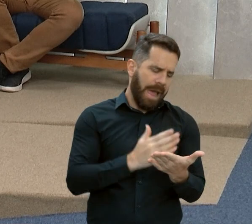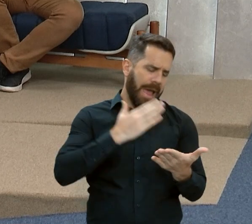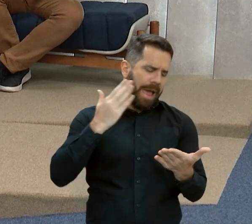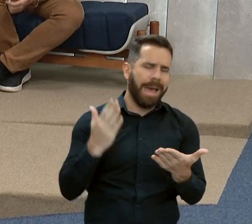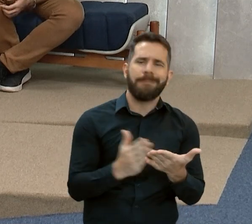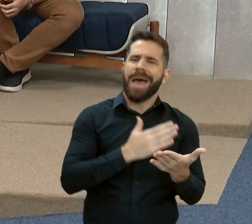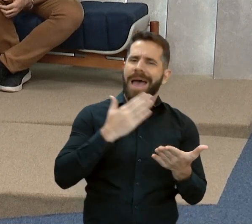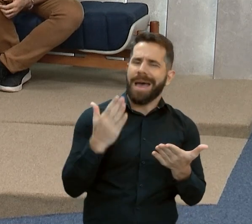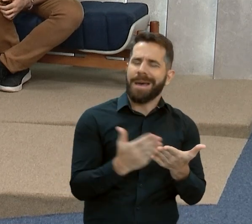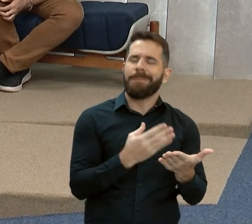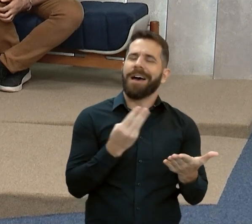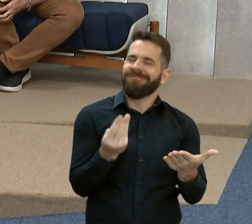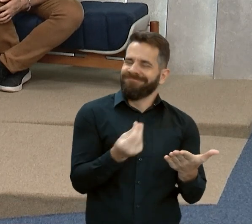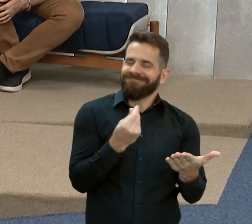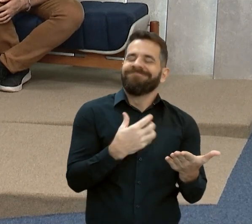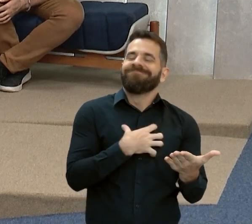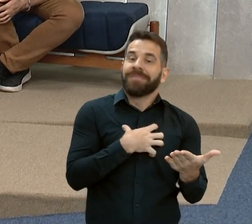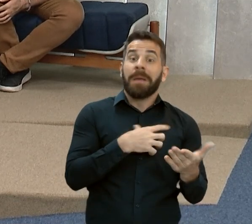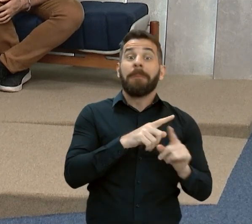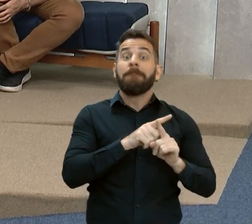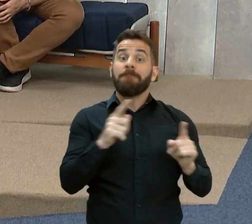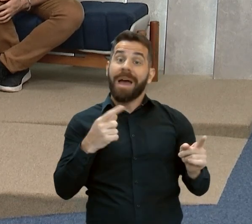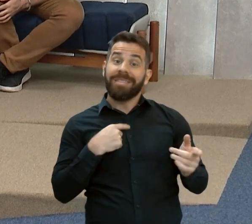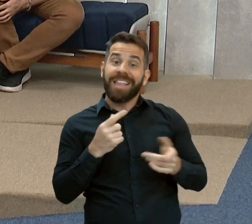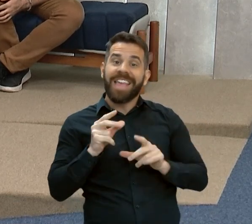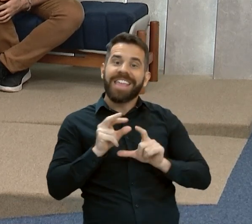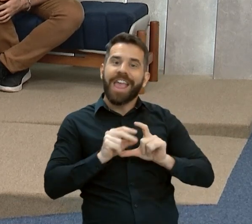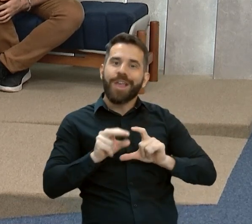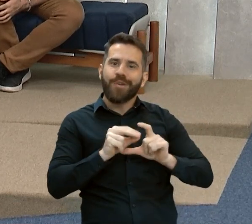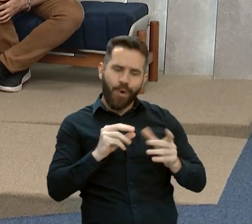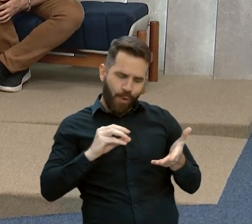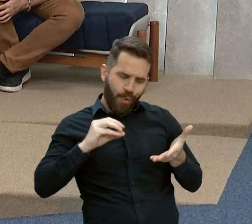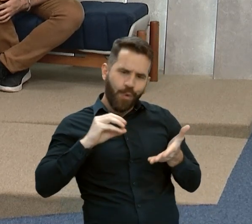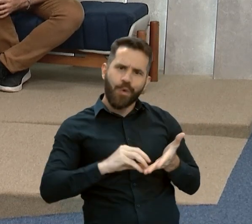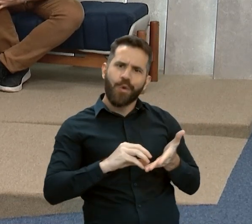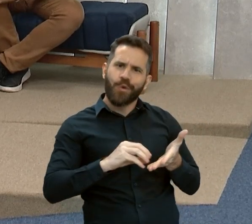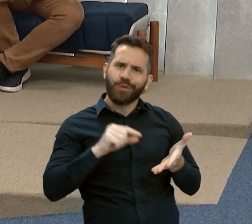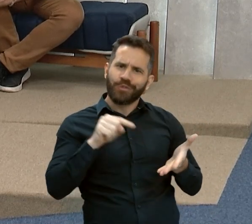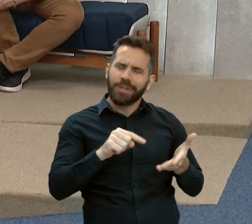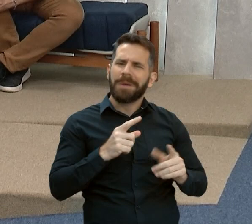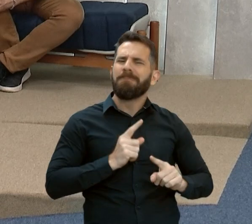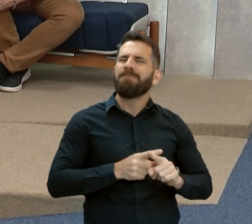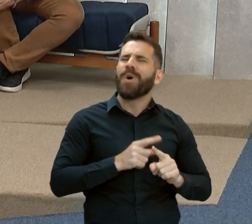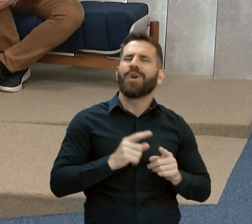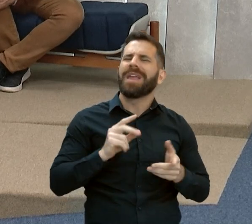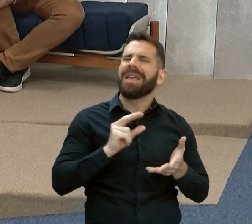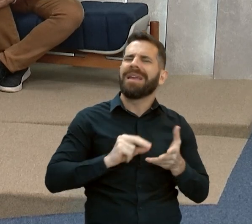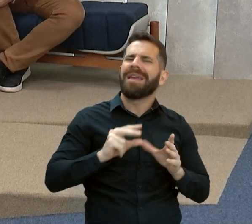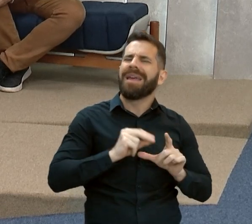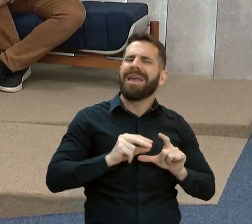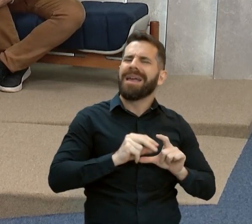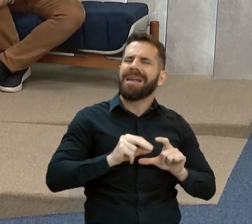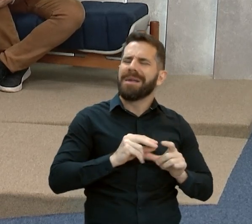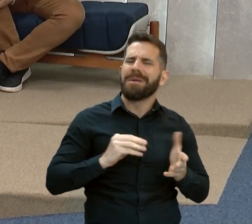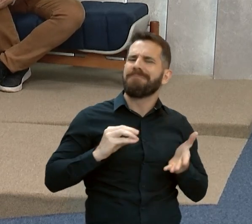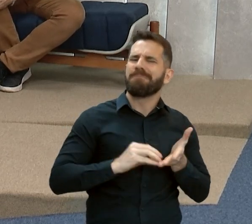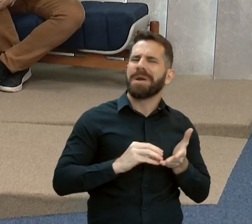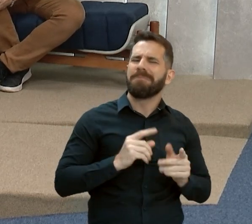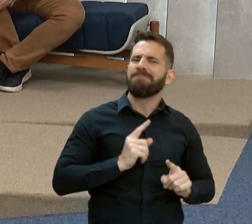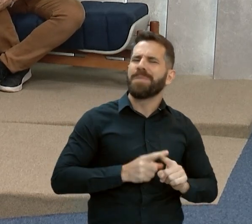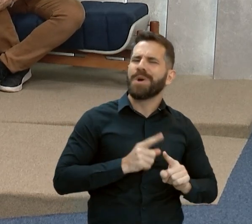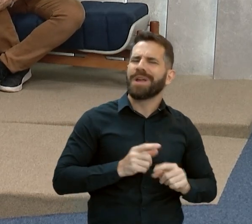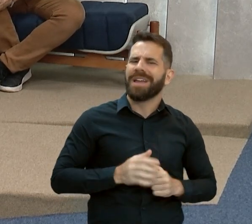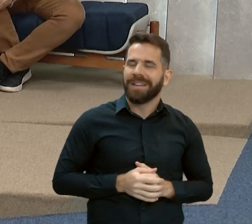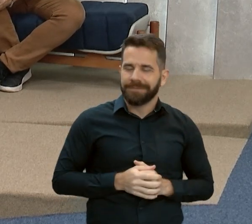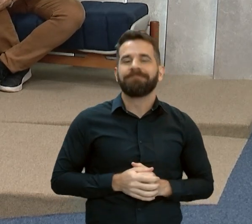e tudo mais, mas ele também tem um QR Code no final de cada capítulo, que é justamente para quê? Conta aí para o público. Então, isso é